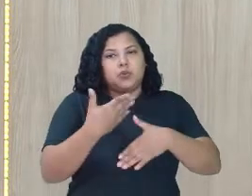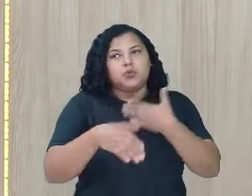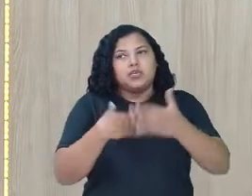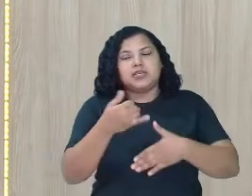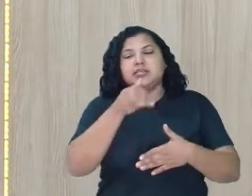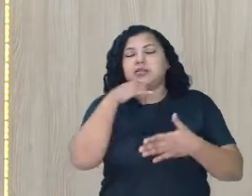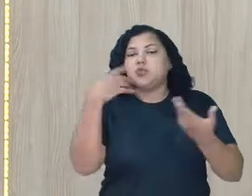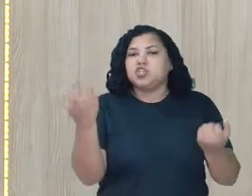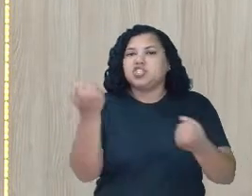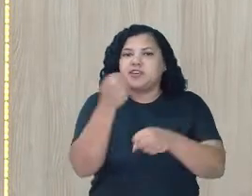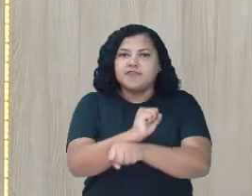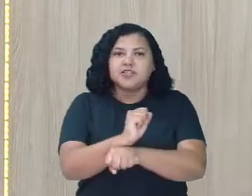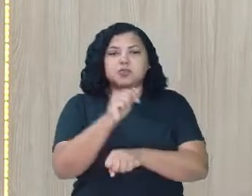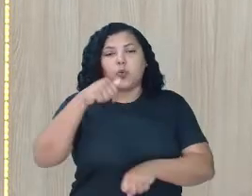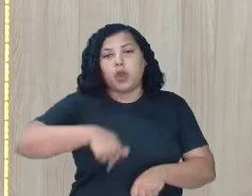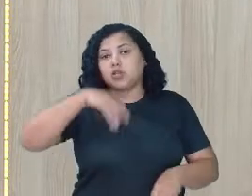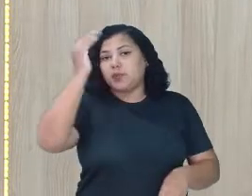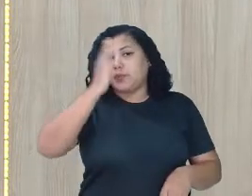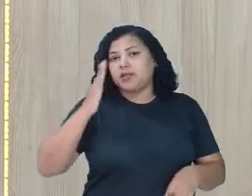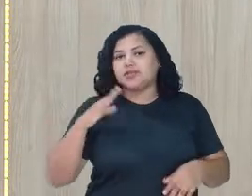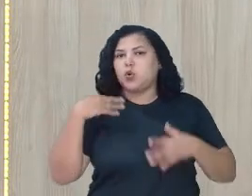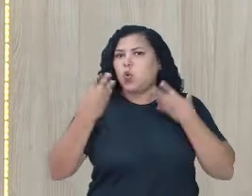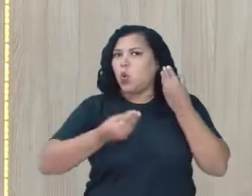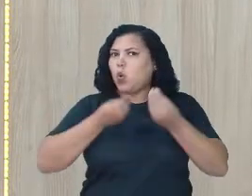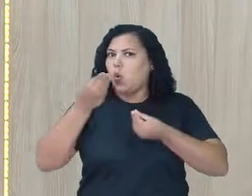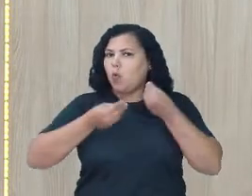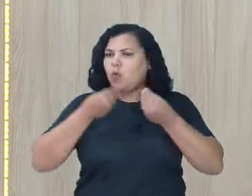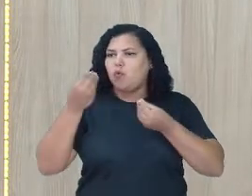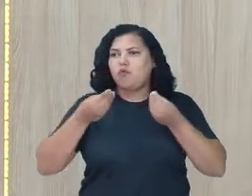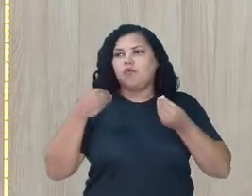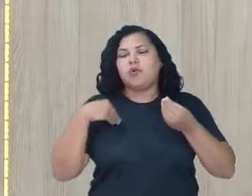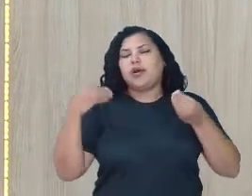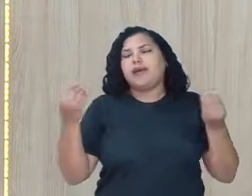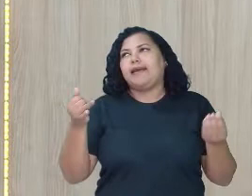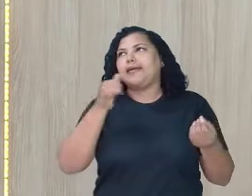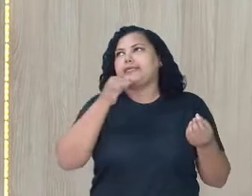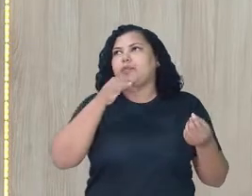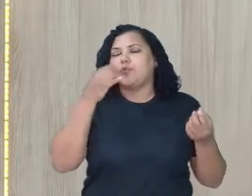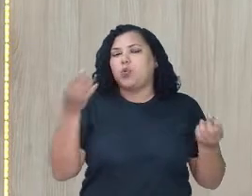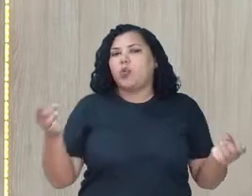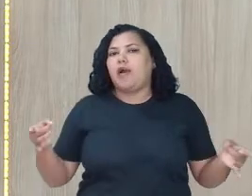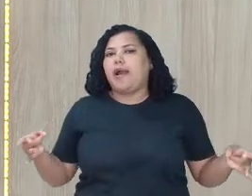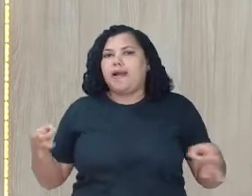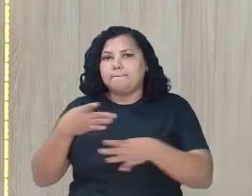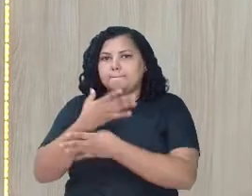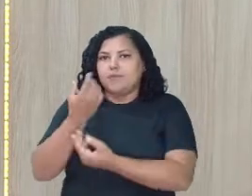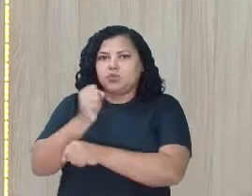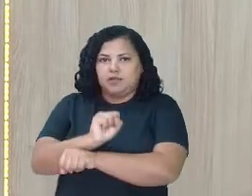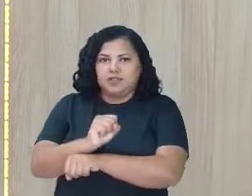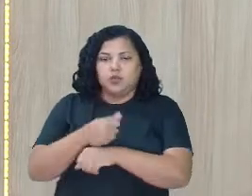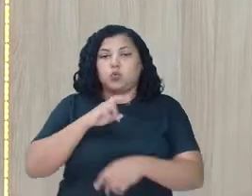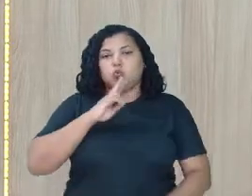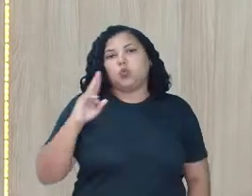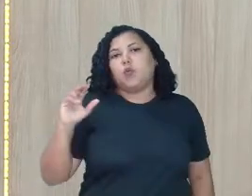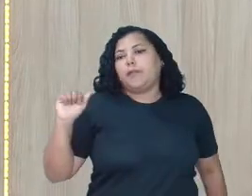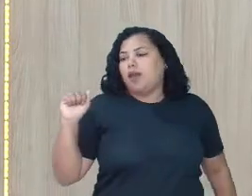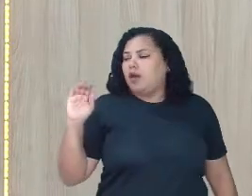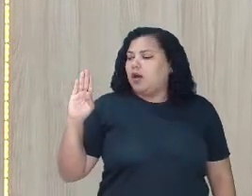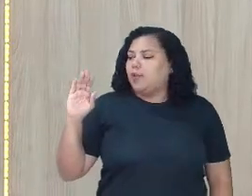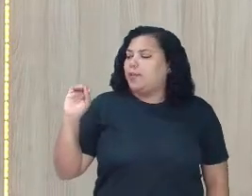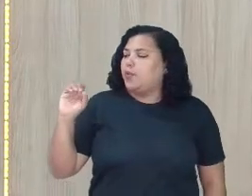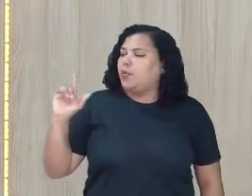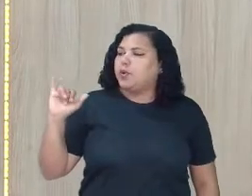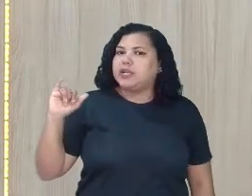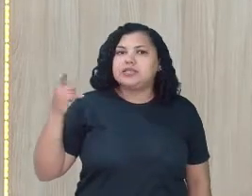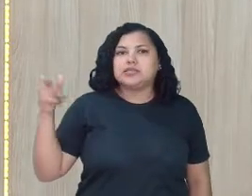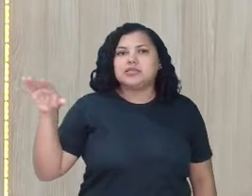da escravização no Brasil e de como foi feita a abolição, né, dessas pessoas, né, que não